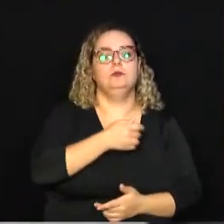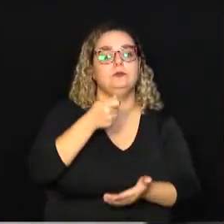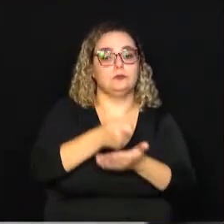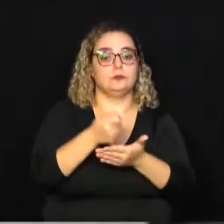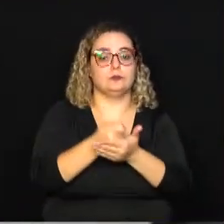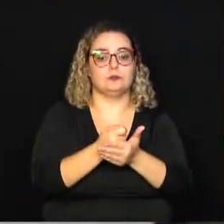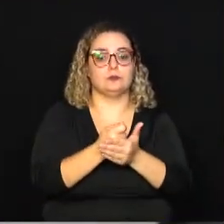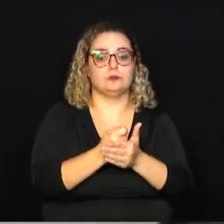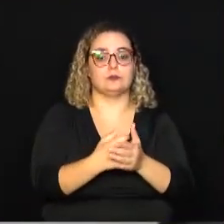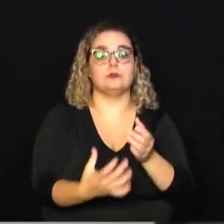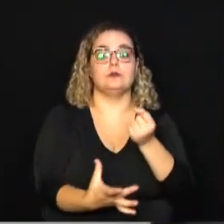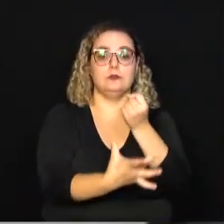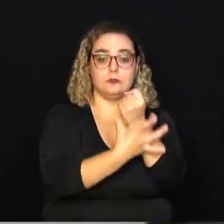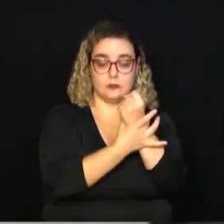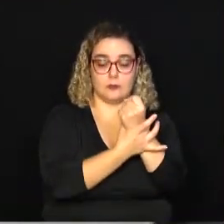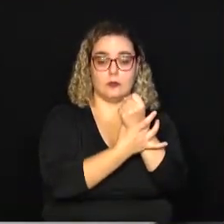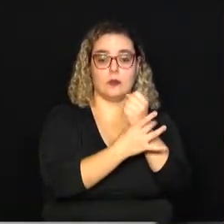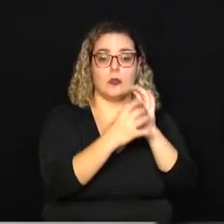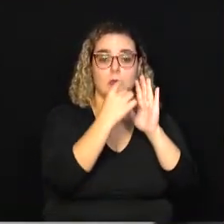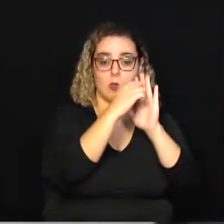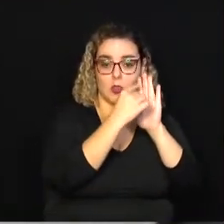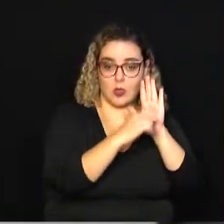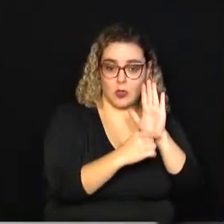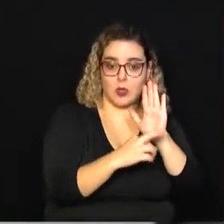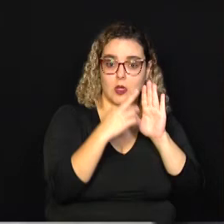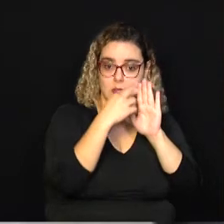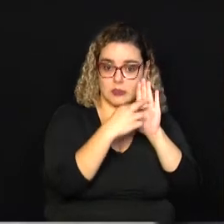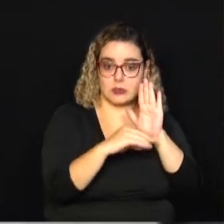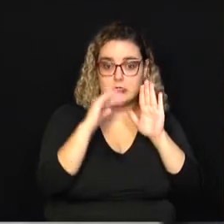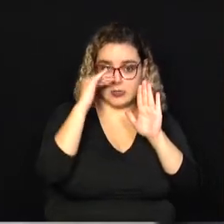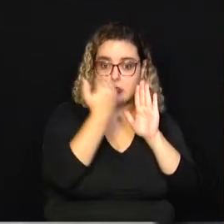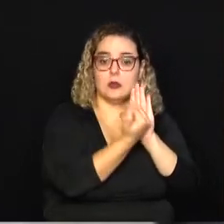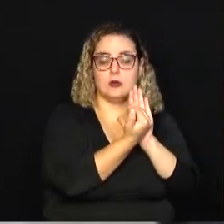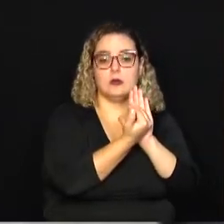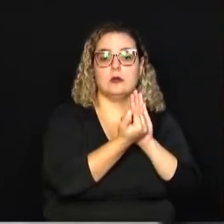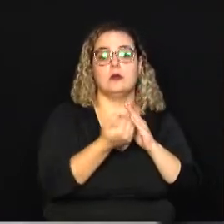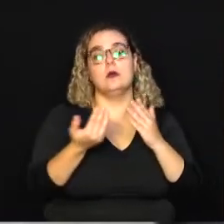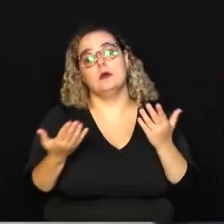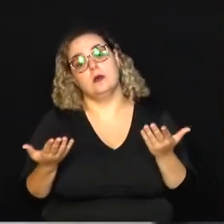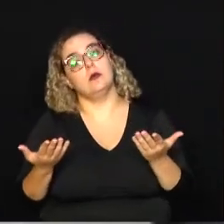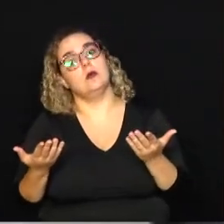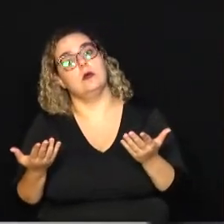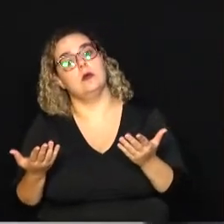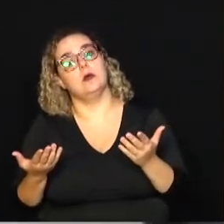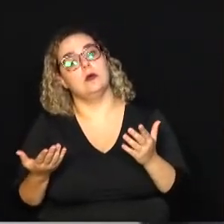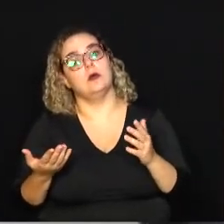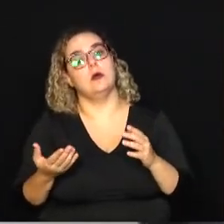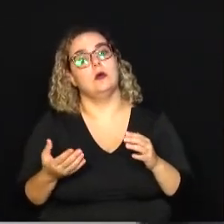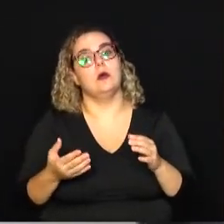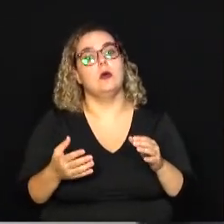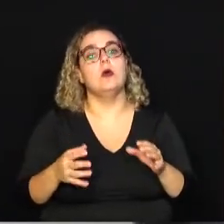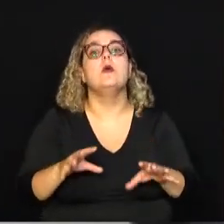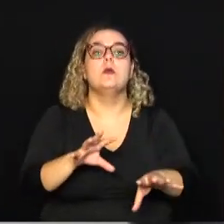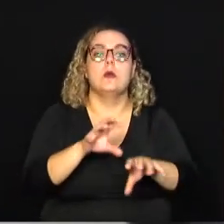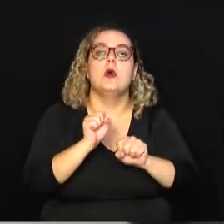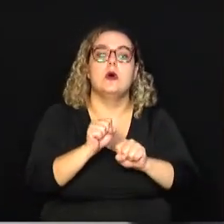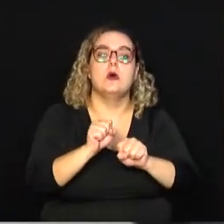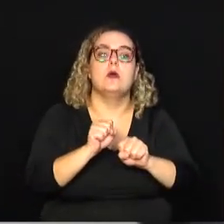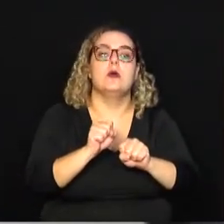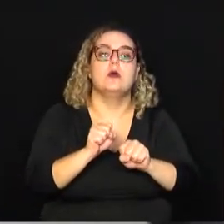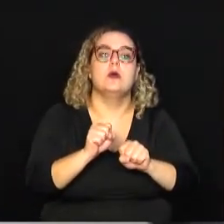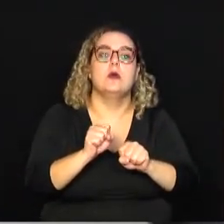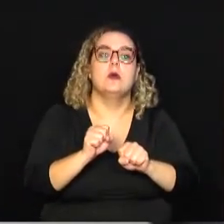de segurança. Então, fica aqui um corpo de propostas sendo adotada por um ente